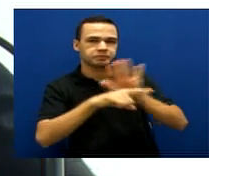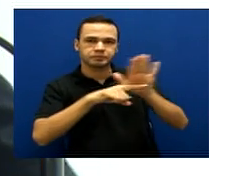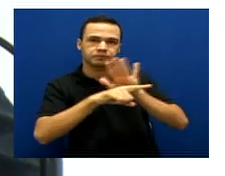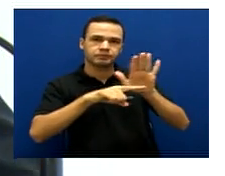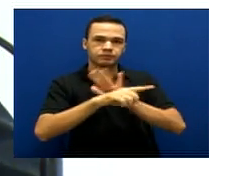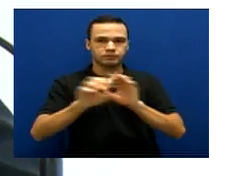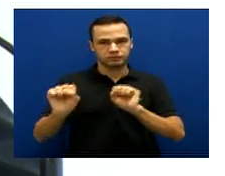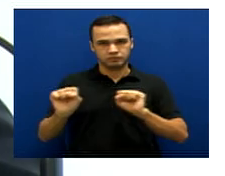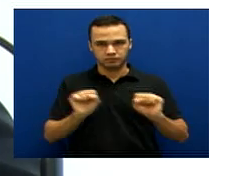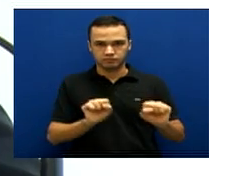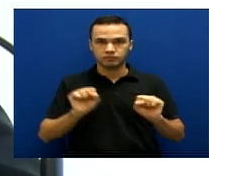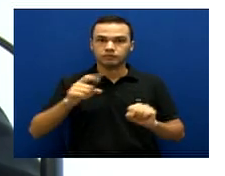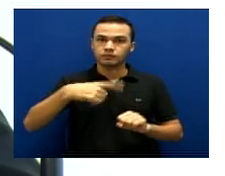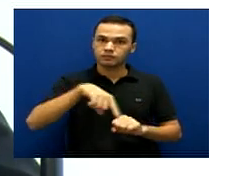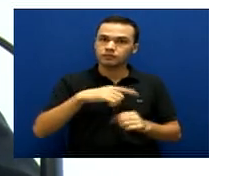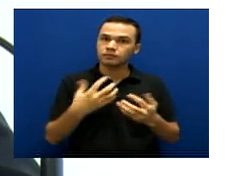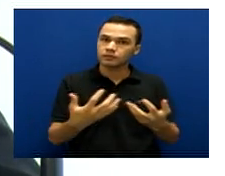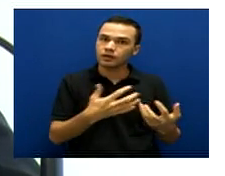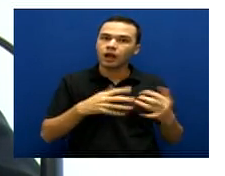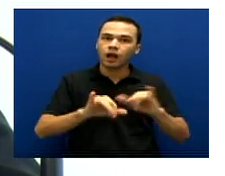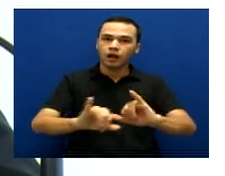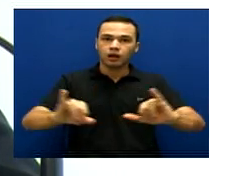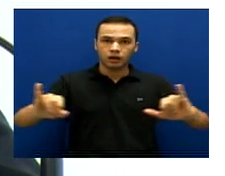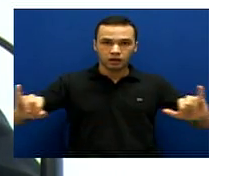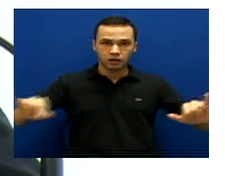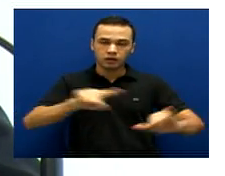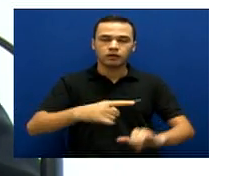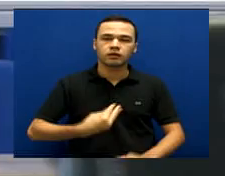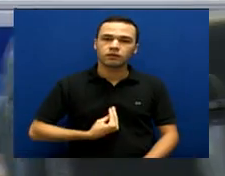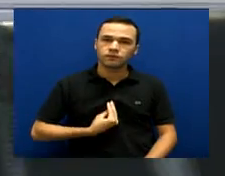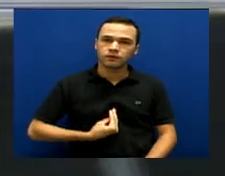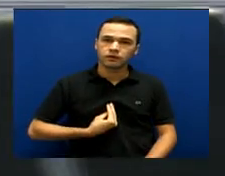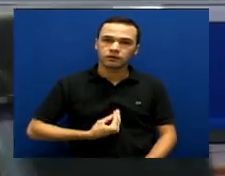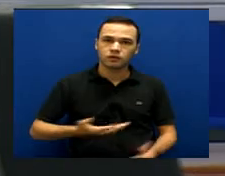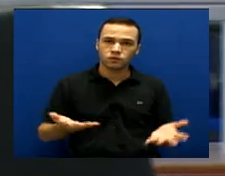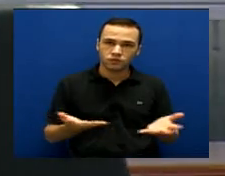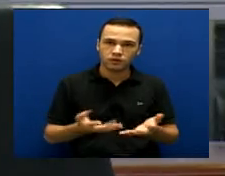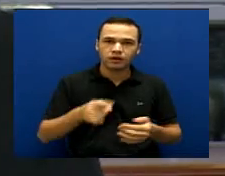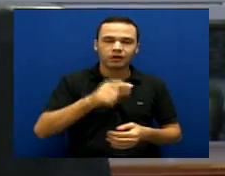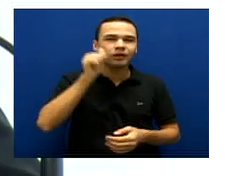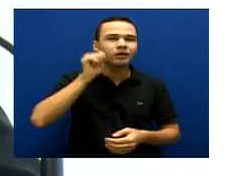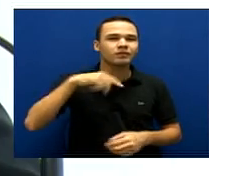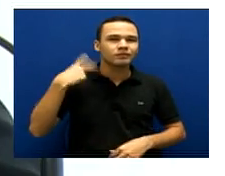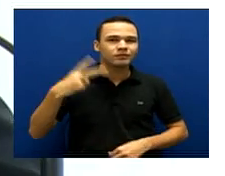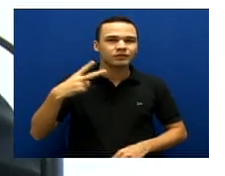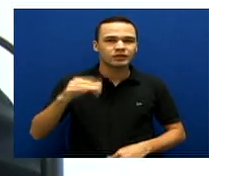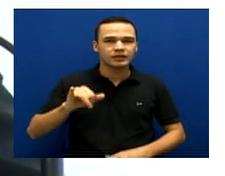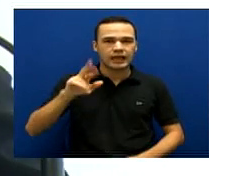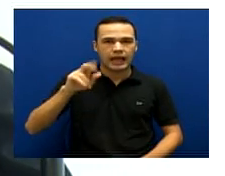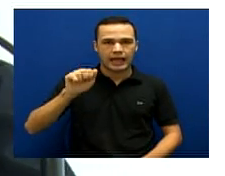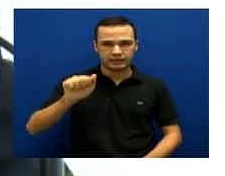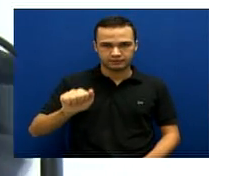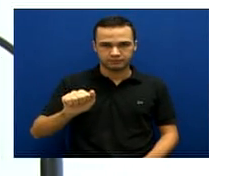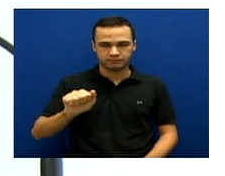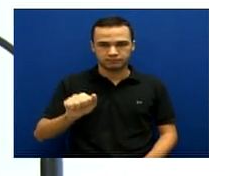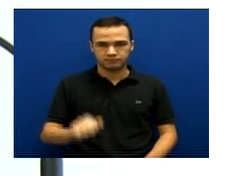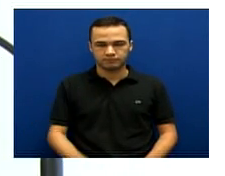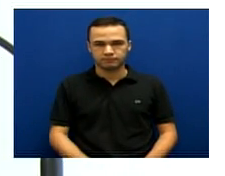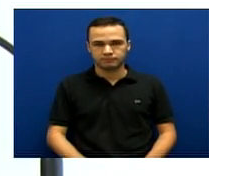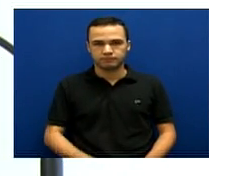galeria nós gostaríamos também de anunciar a presença nesta audiência da vereadora iara bernardi